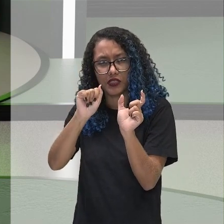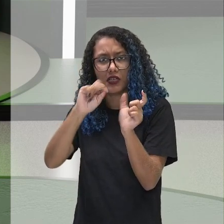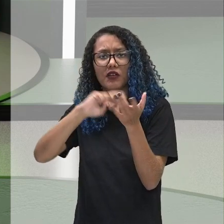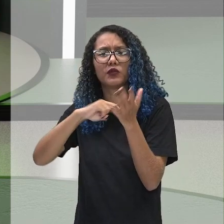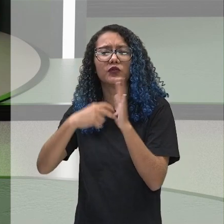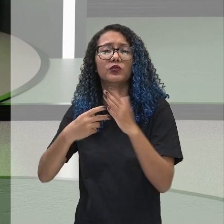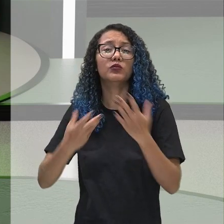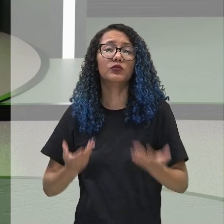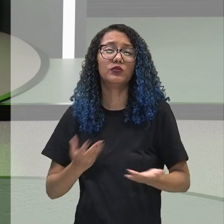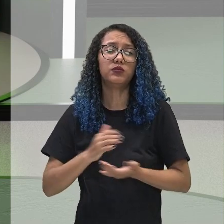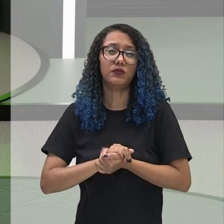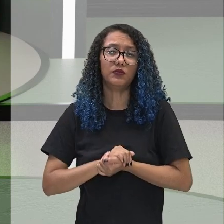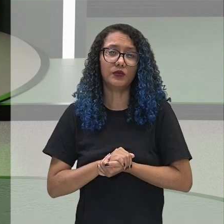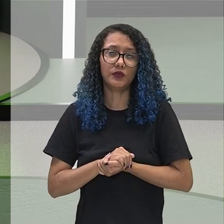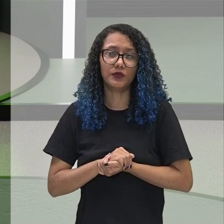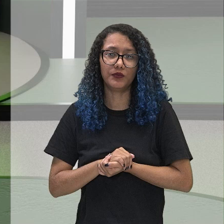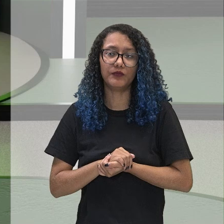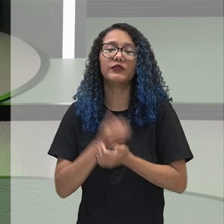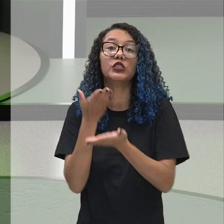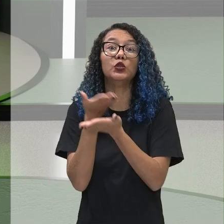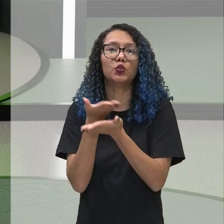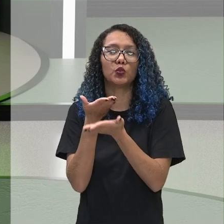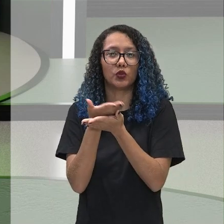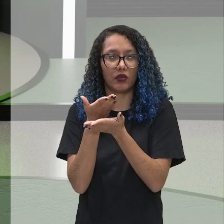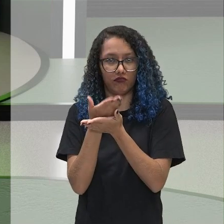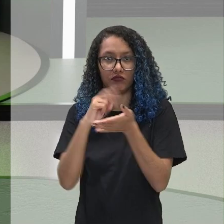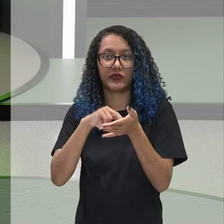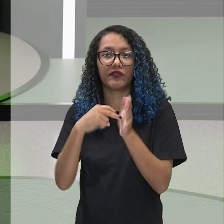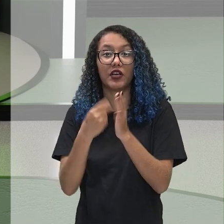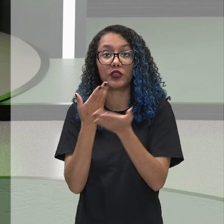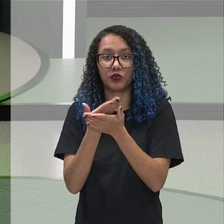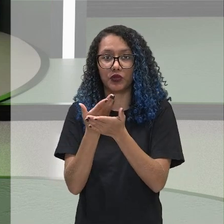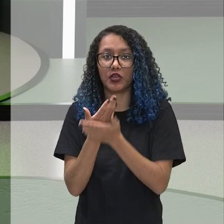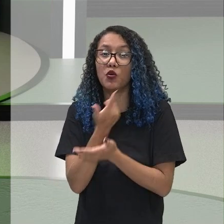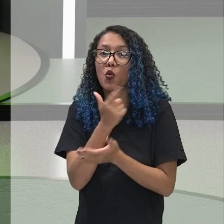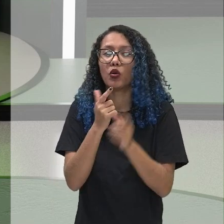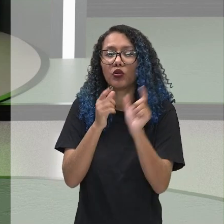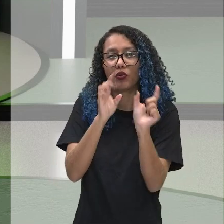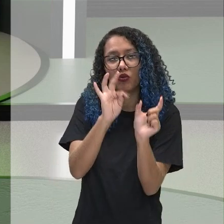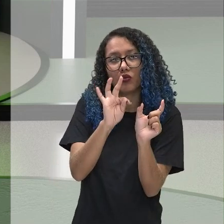significa o quê? Estudo. E termo